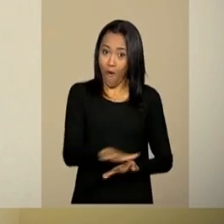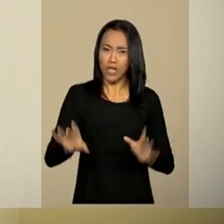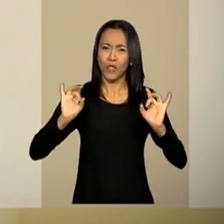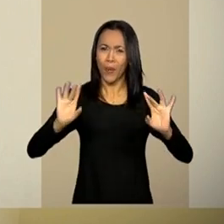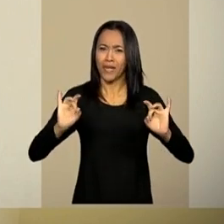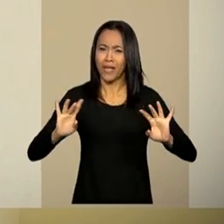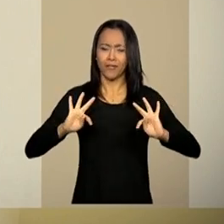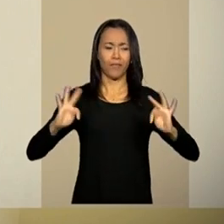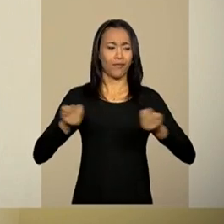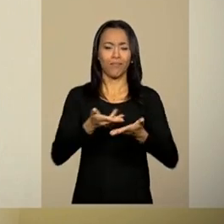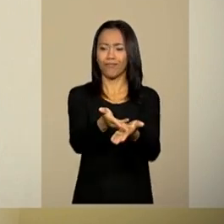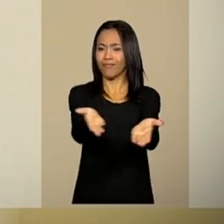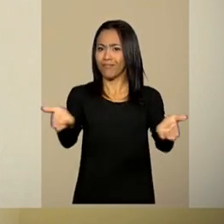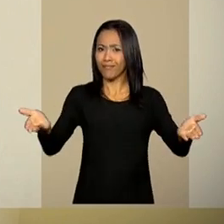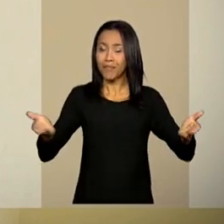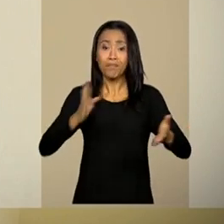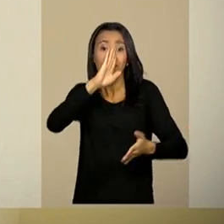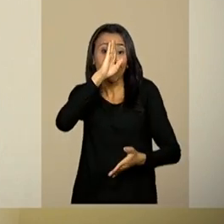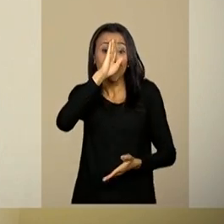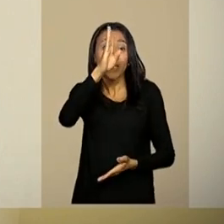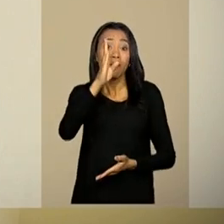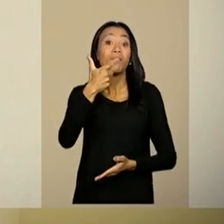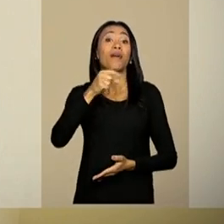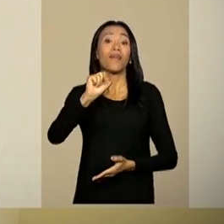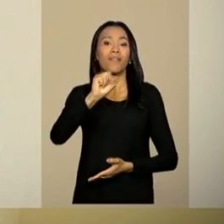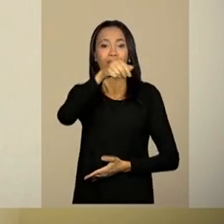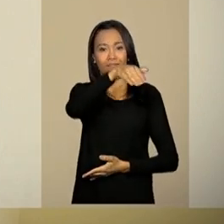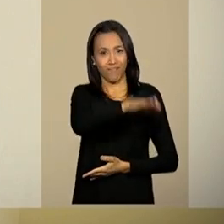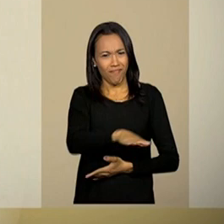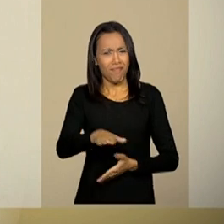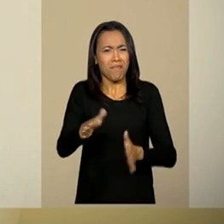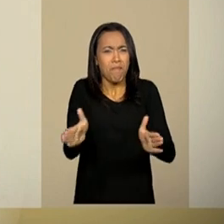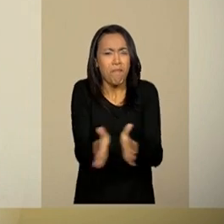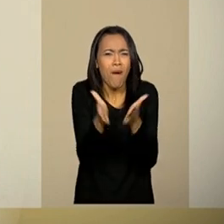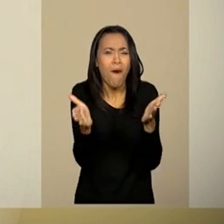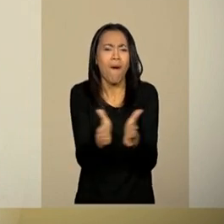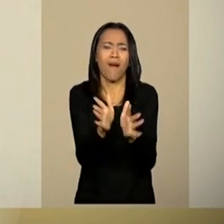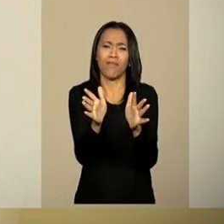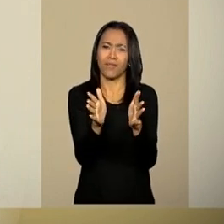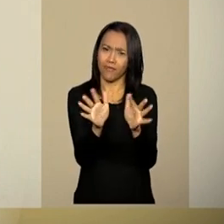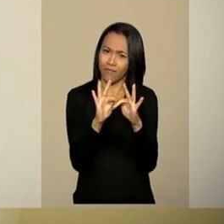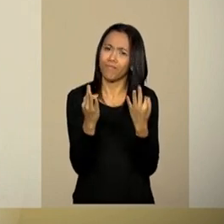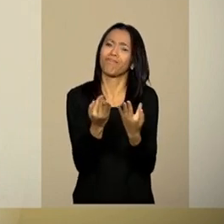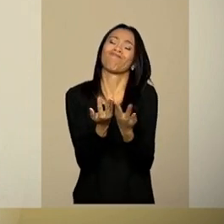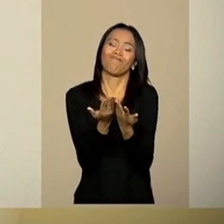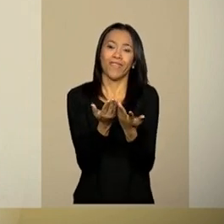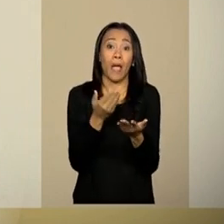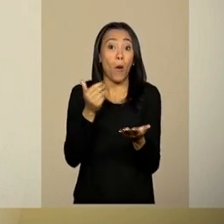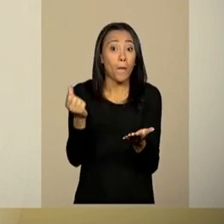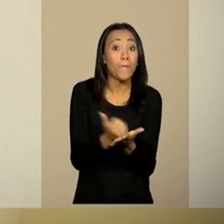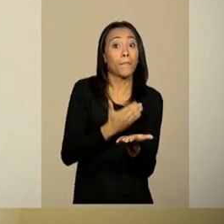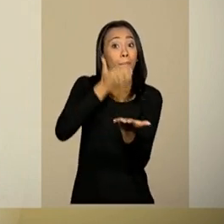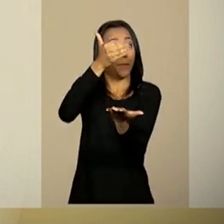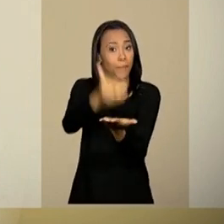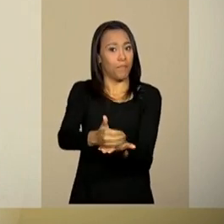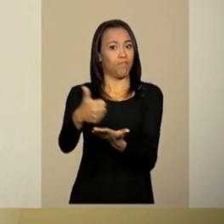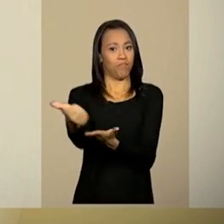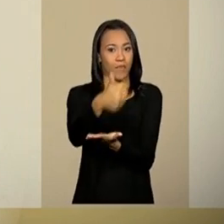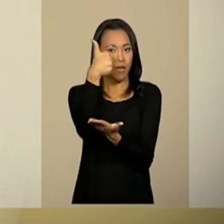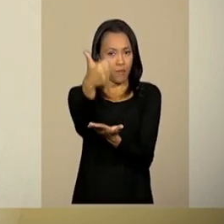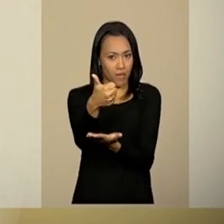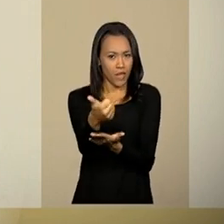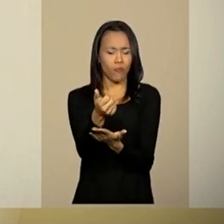para nossa população principalmente para a população mais pobre é o primeiro passo para garantir uma